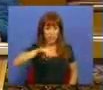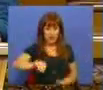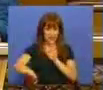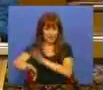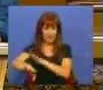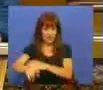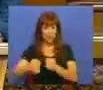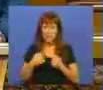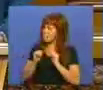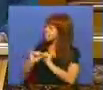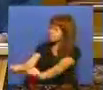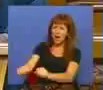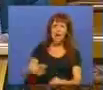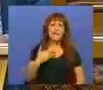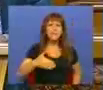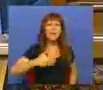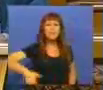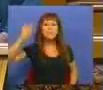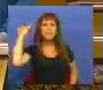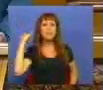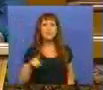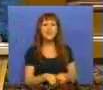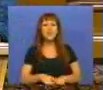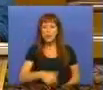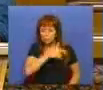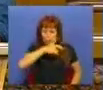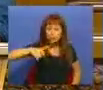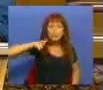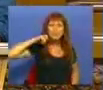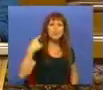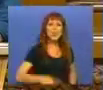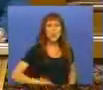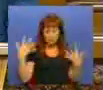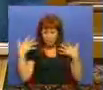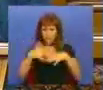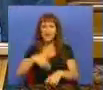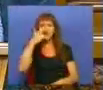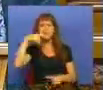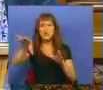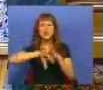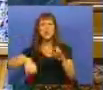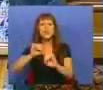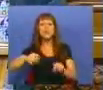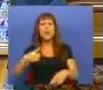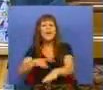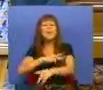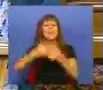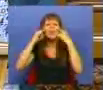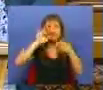direita rejeitaram na semana passada o compromisso de integrar os precários da administração